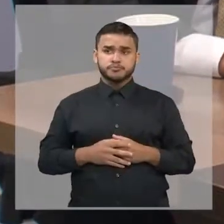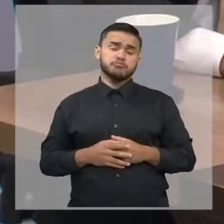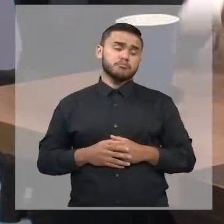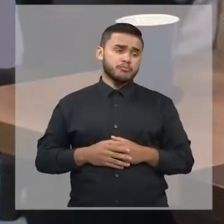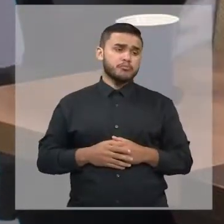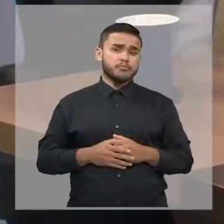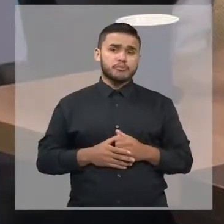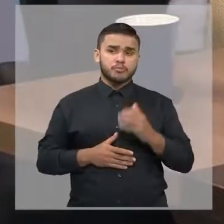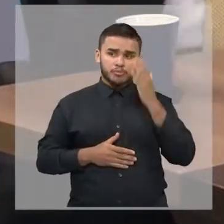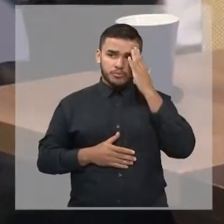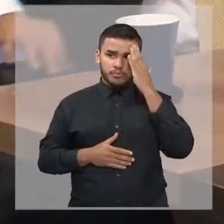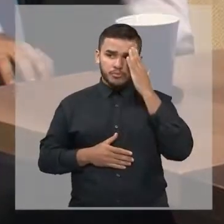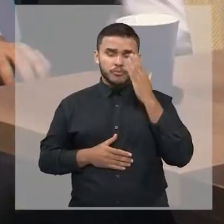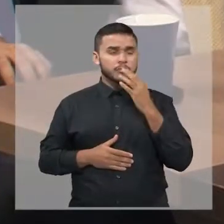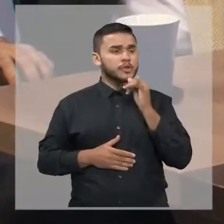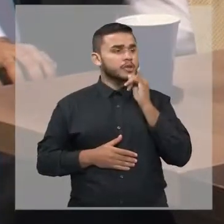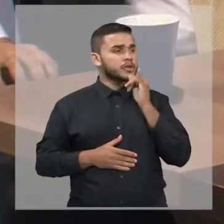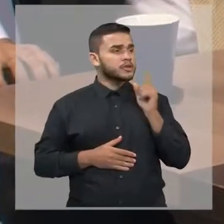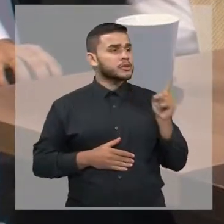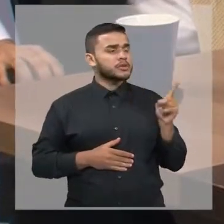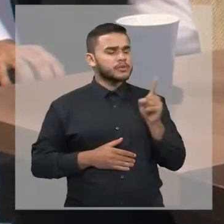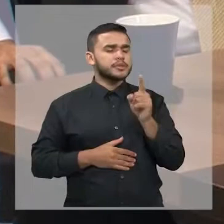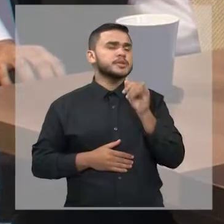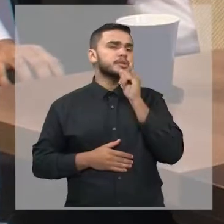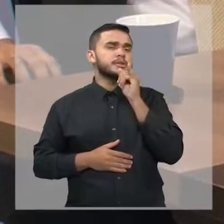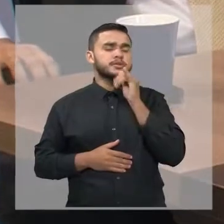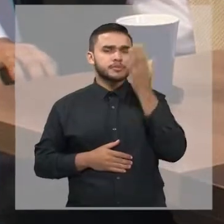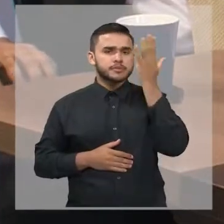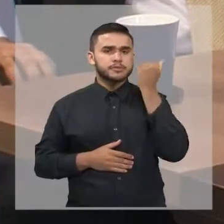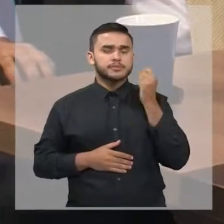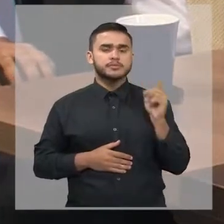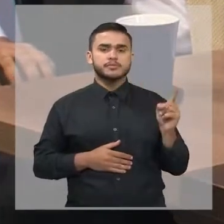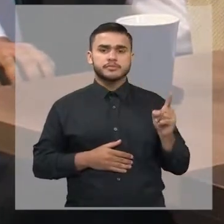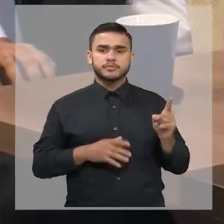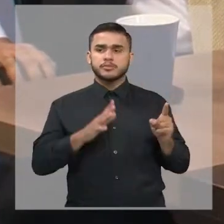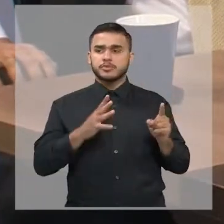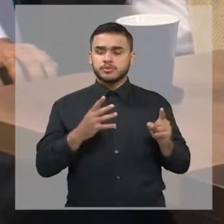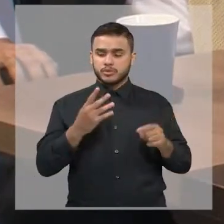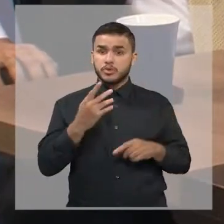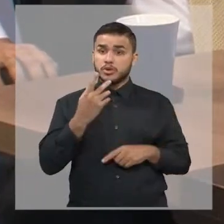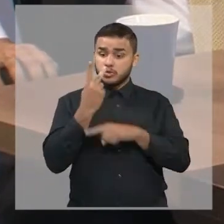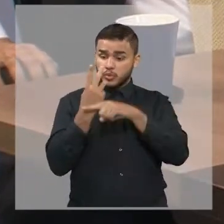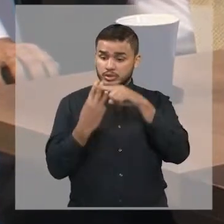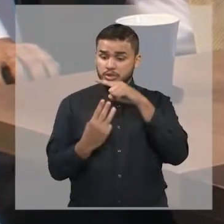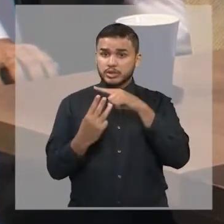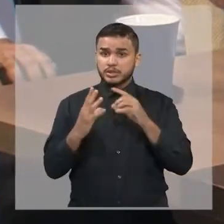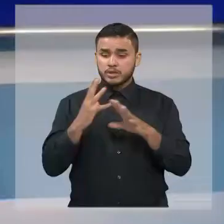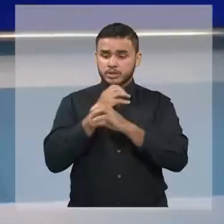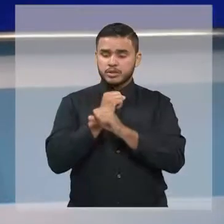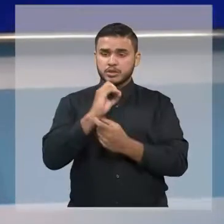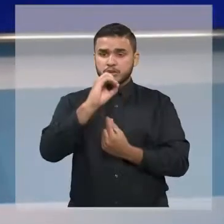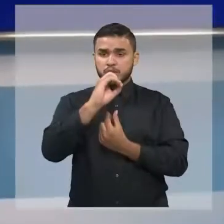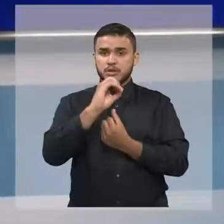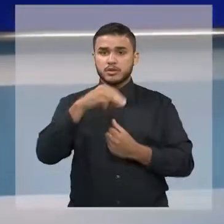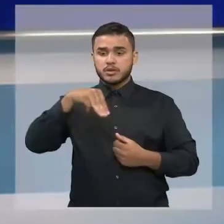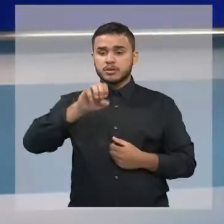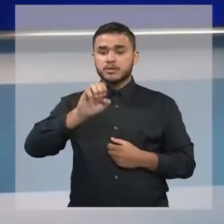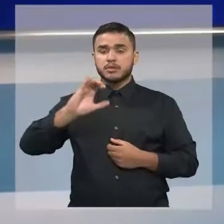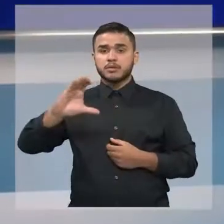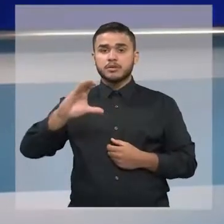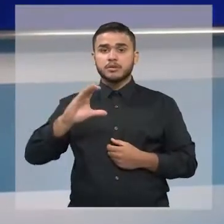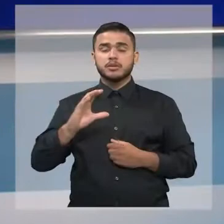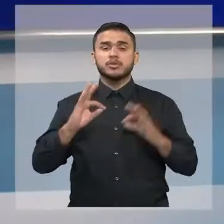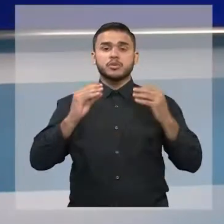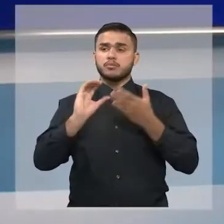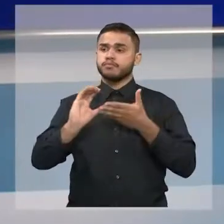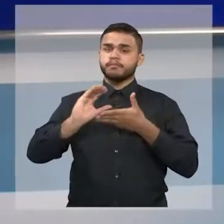a gente já tá não, discutindo não, antes. mas é o seguinte, não é razoável, por exemplo, que 2/3 do orçamento do MEC, 2/3 sejam gastos em universidades